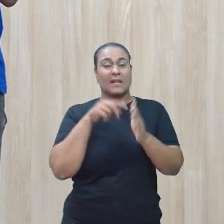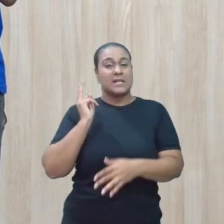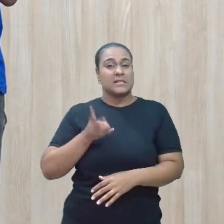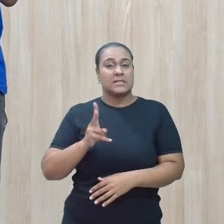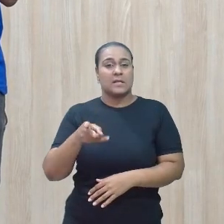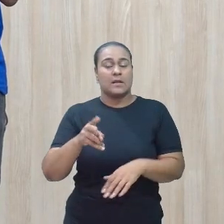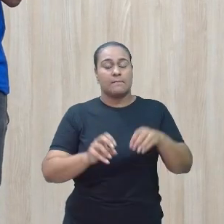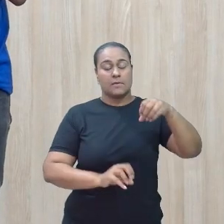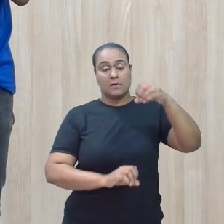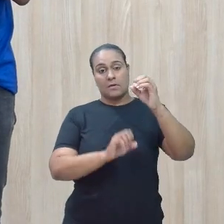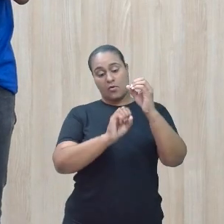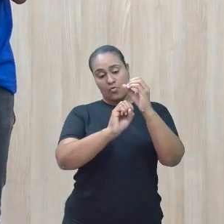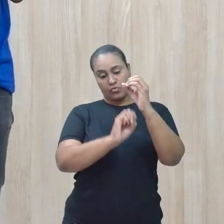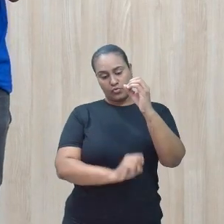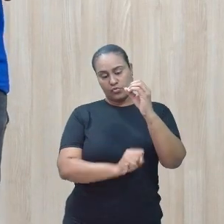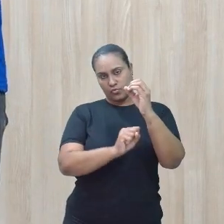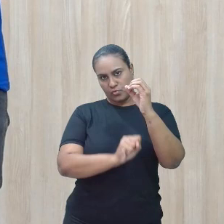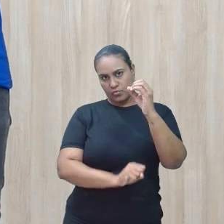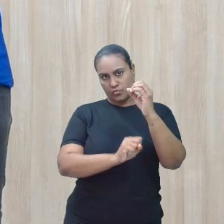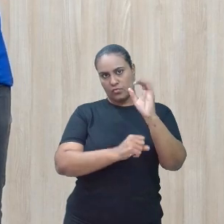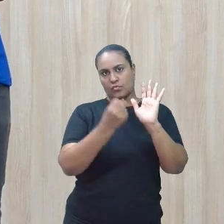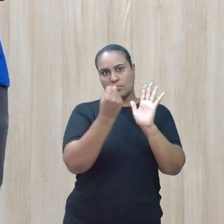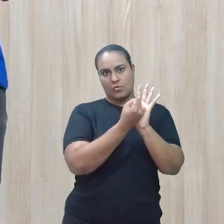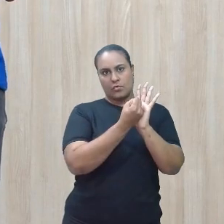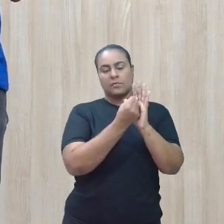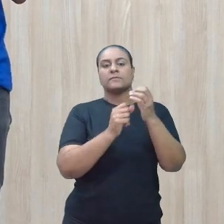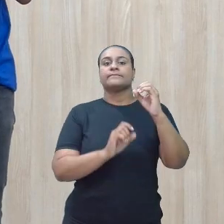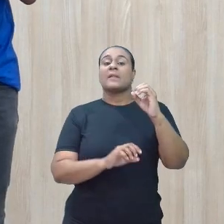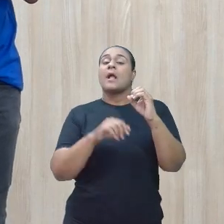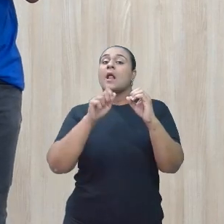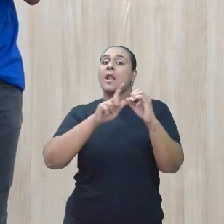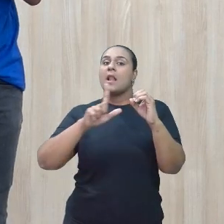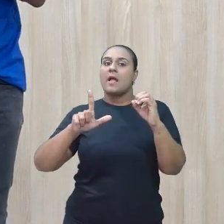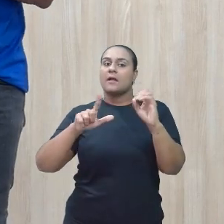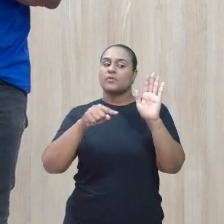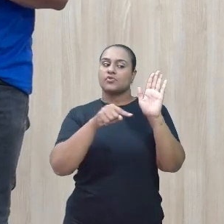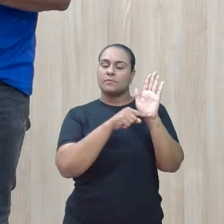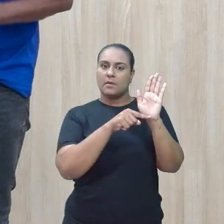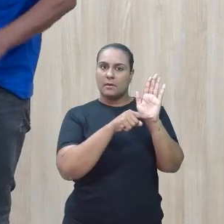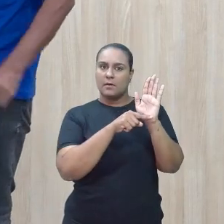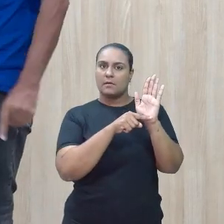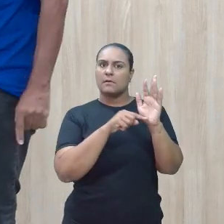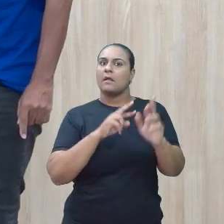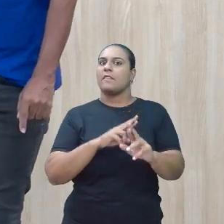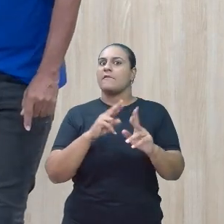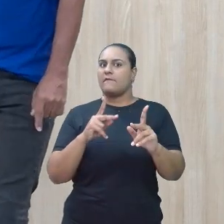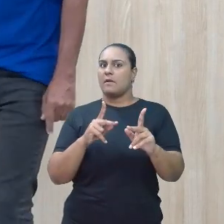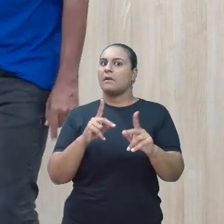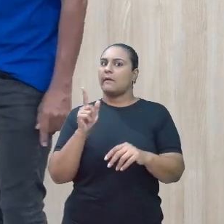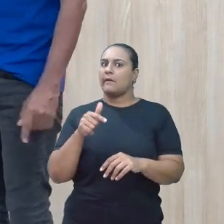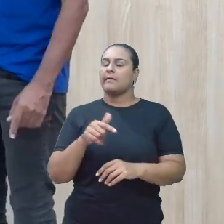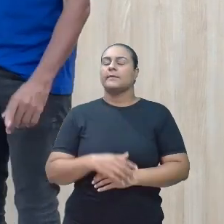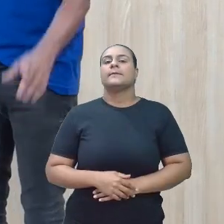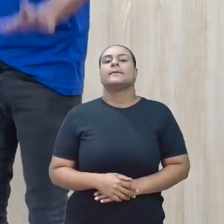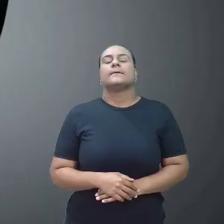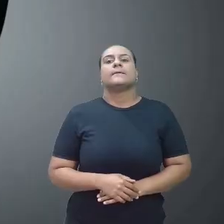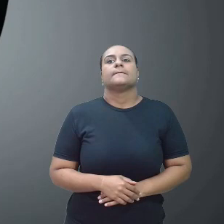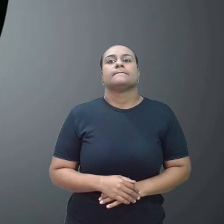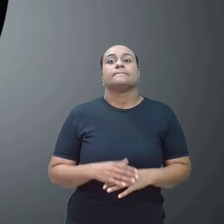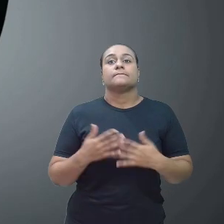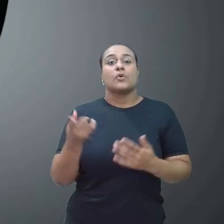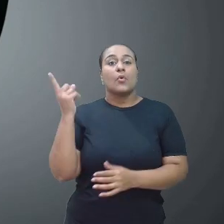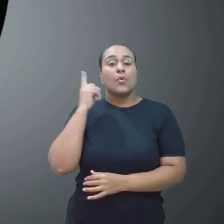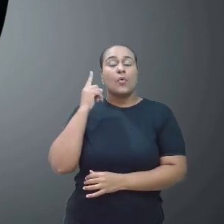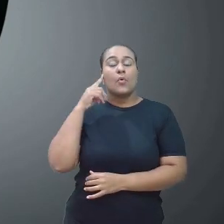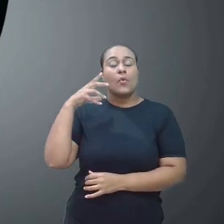for colocar o sul, o menos. Sempre que eu for colocar o leste, o menos. É o que vai diferenciar, somente isso. Tá? Escuta aí um